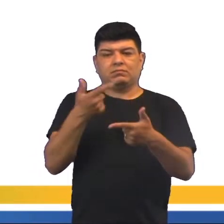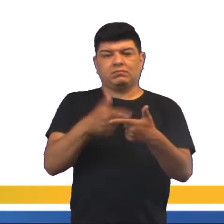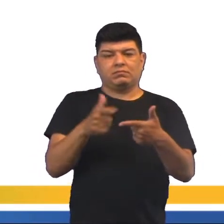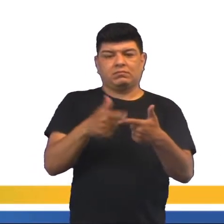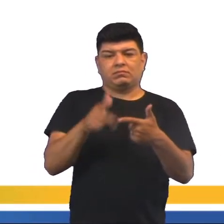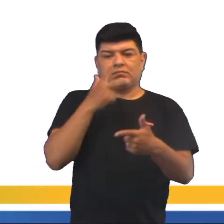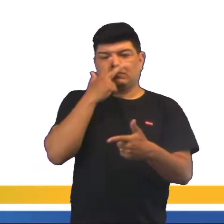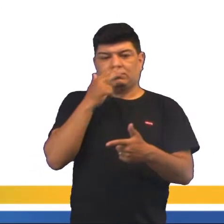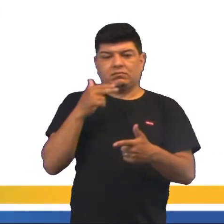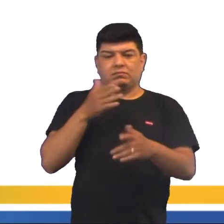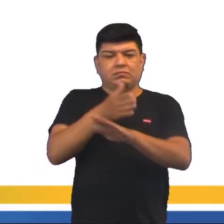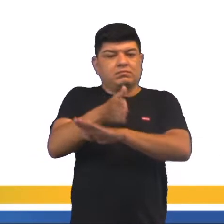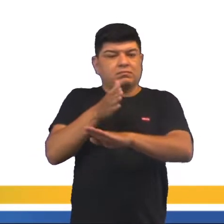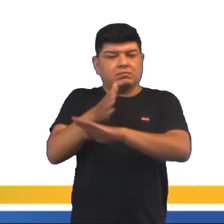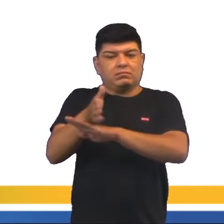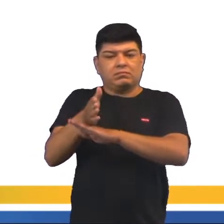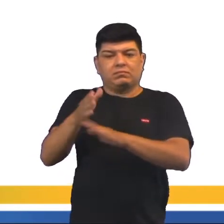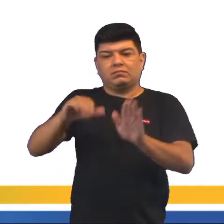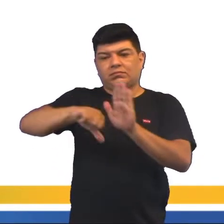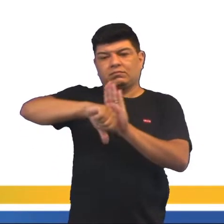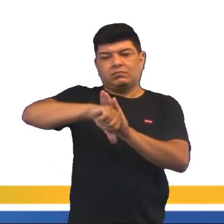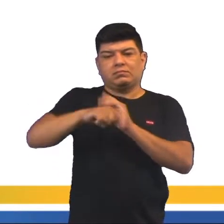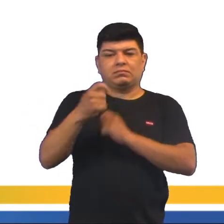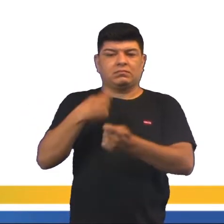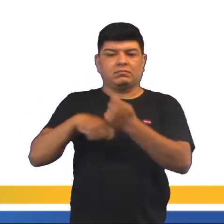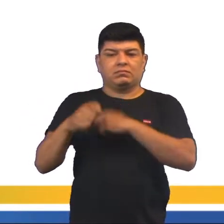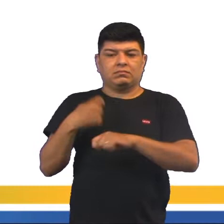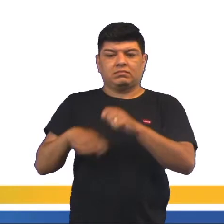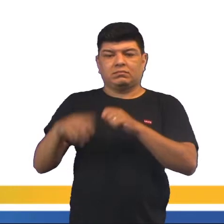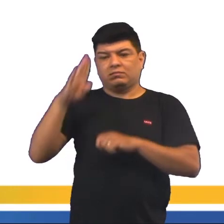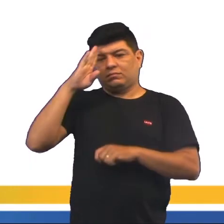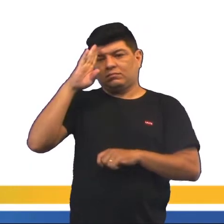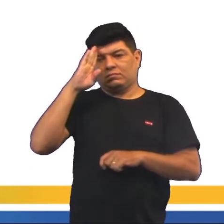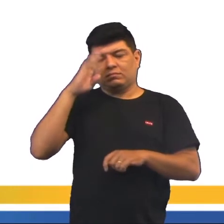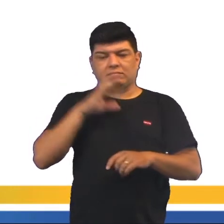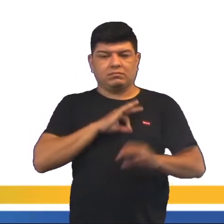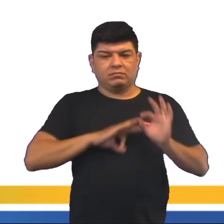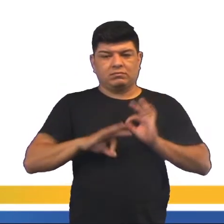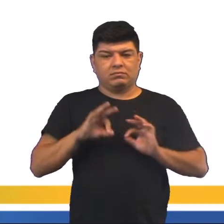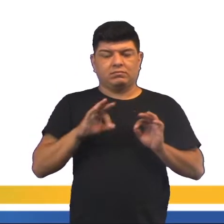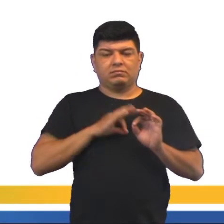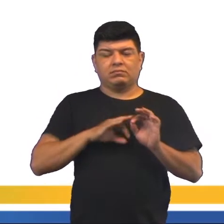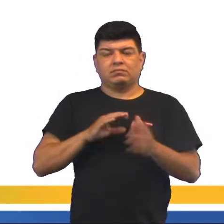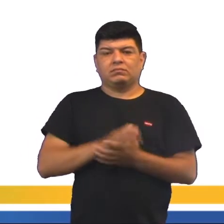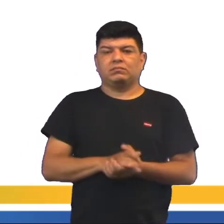as invasões bárbaras, a crise econômica e a disputa dos militares pelo poder.